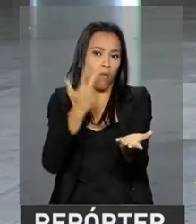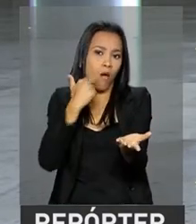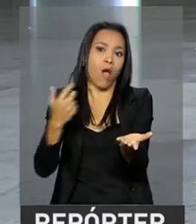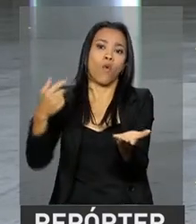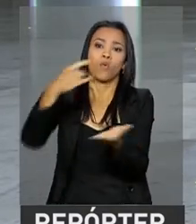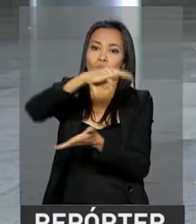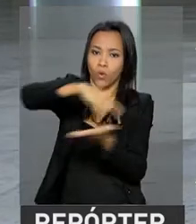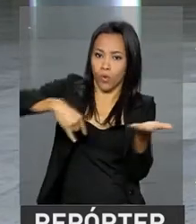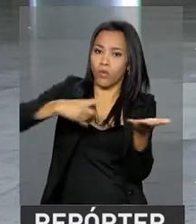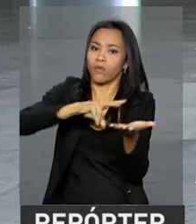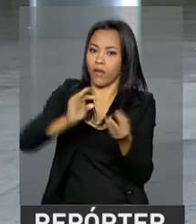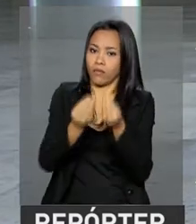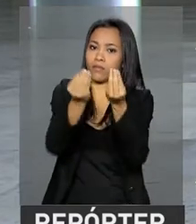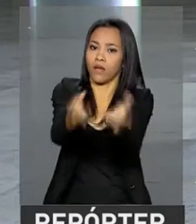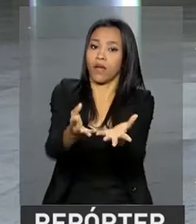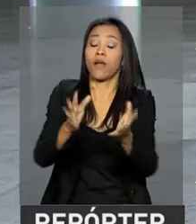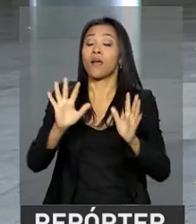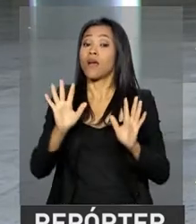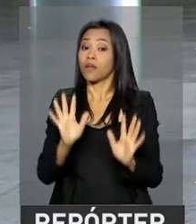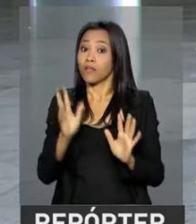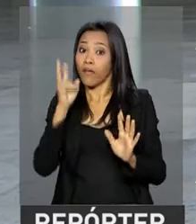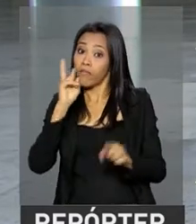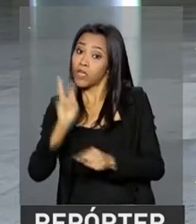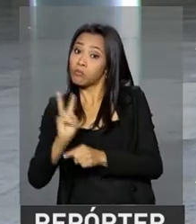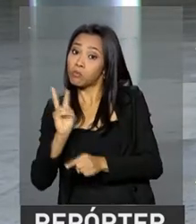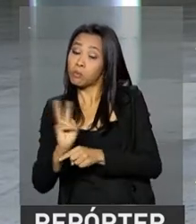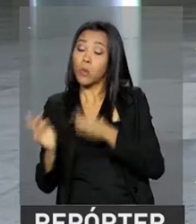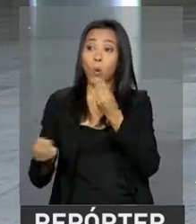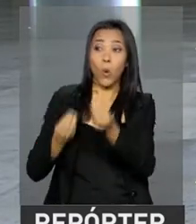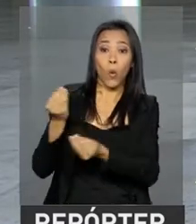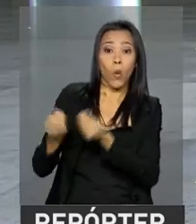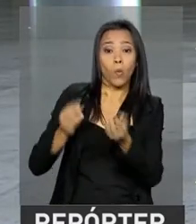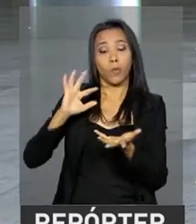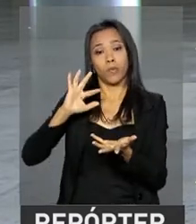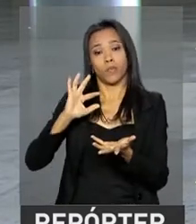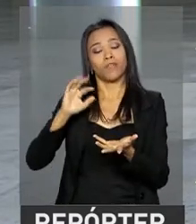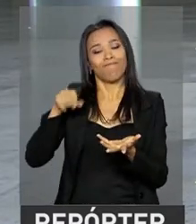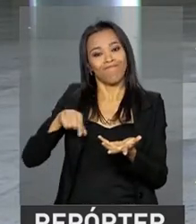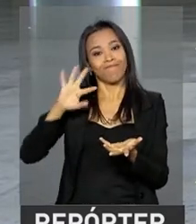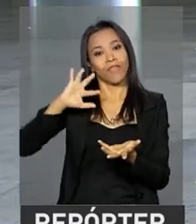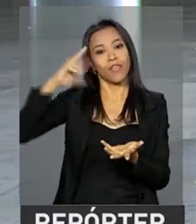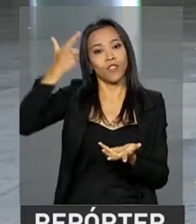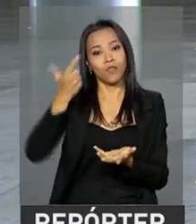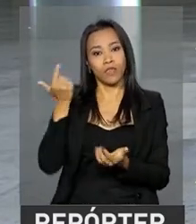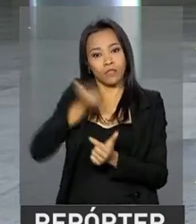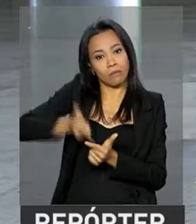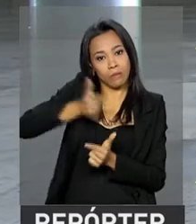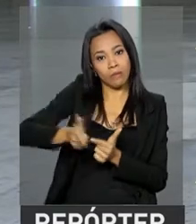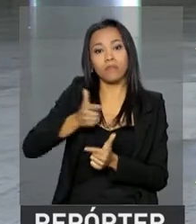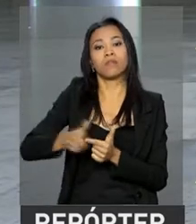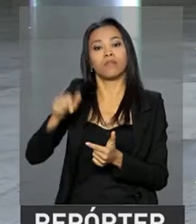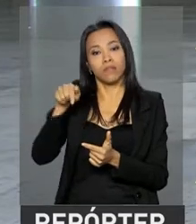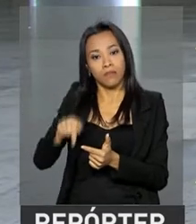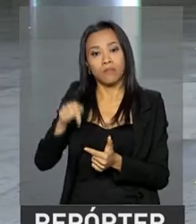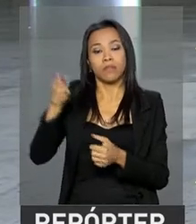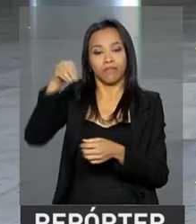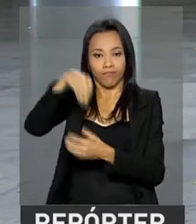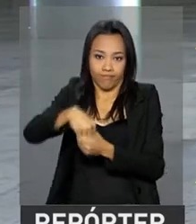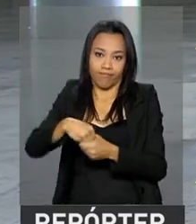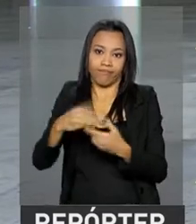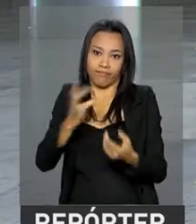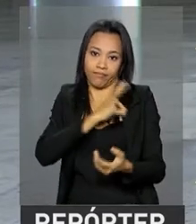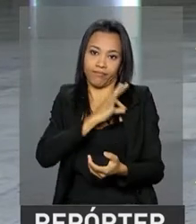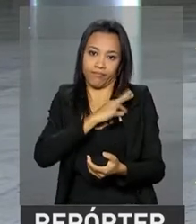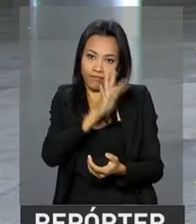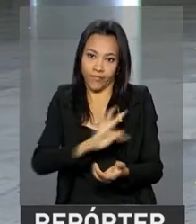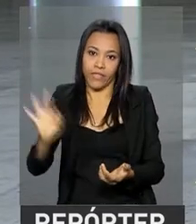a corporação informou ainda que está acompanhando a situação para o completo restabelecimento desse serviço. Bom,